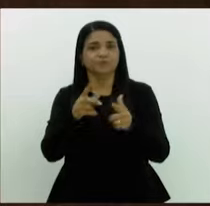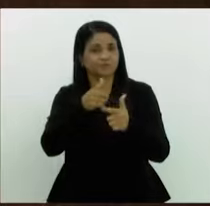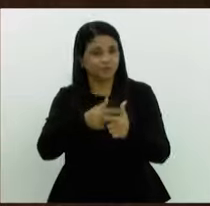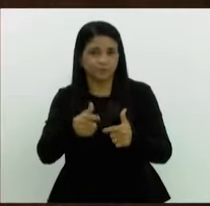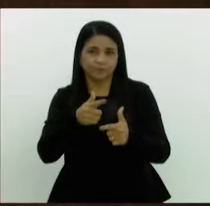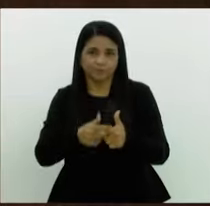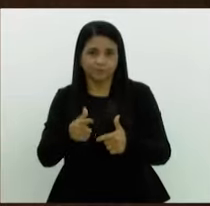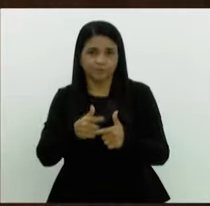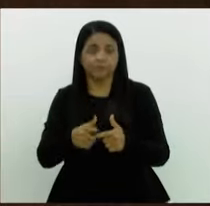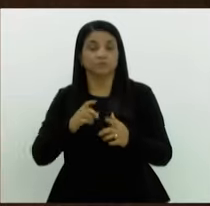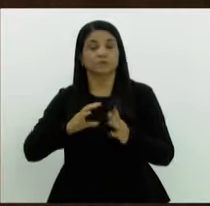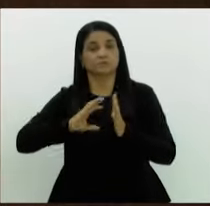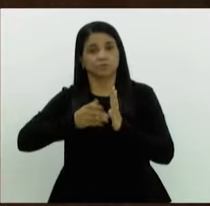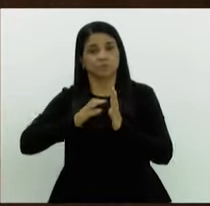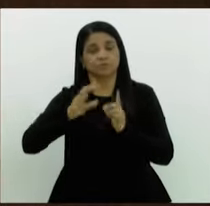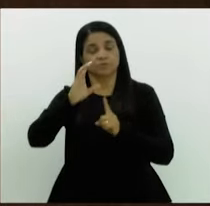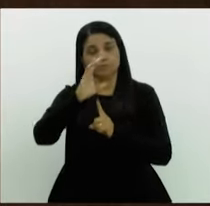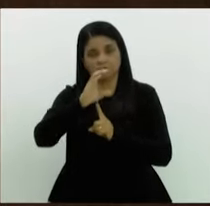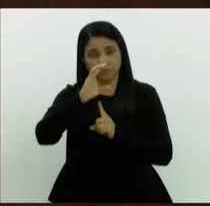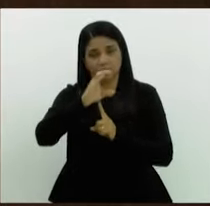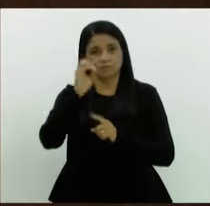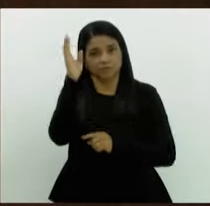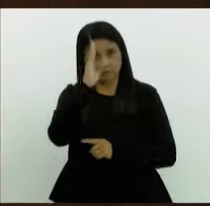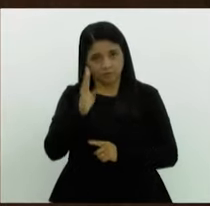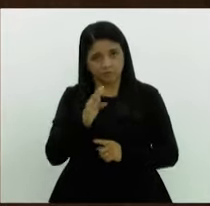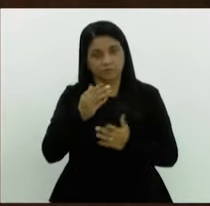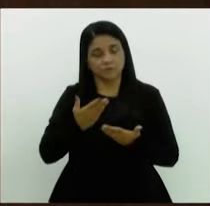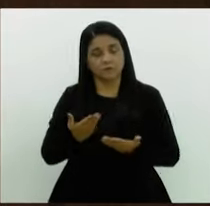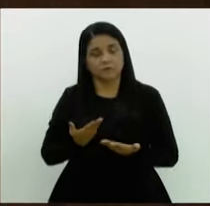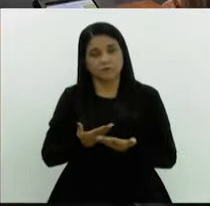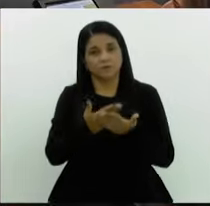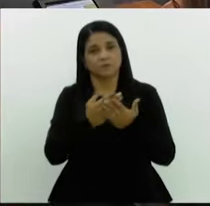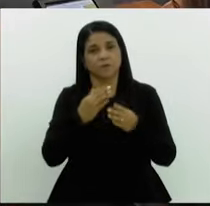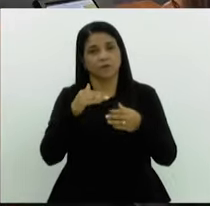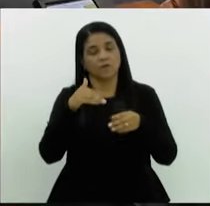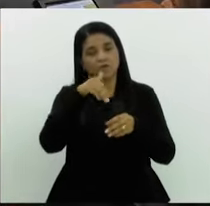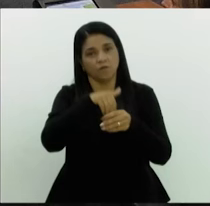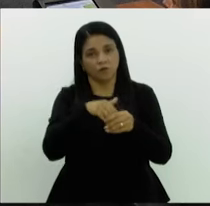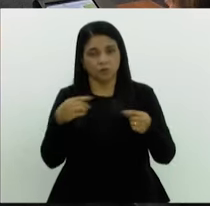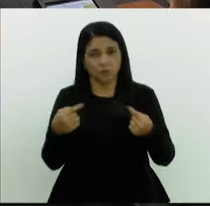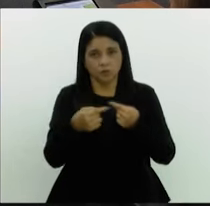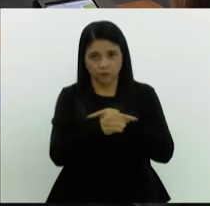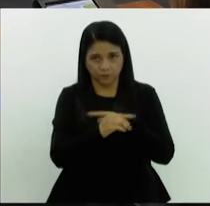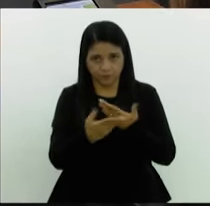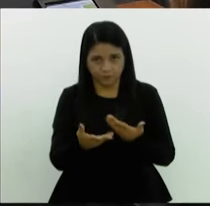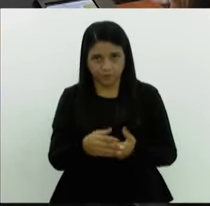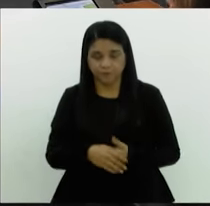Por isso, a bancada do Partido Comunista do Brasil encaminha voto contrário. Presidente, presidente André